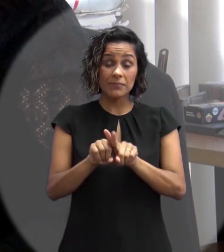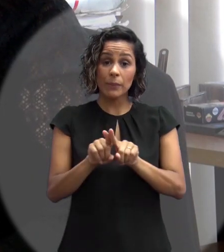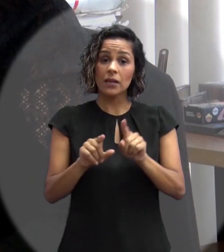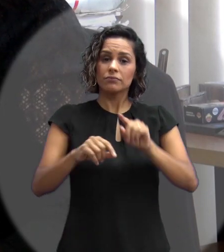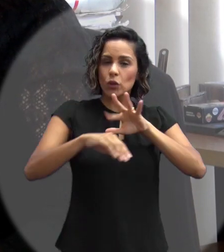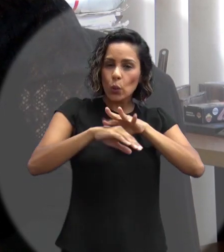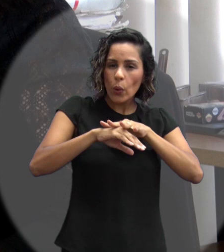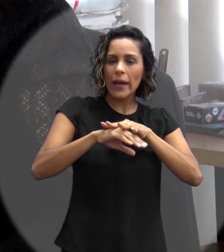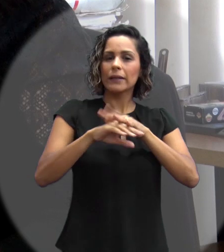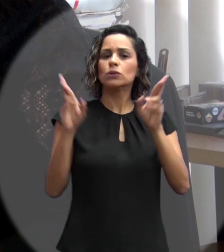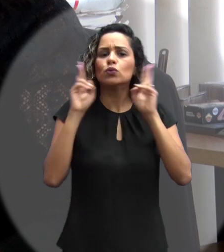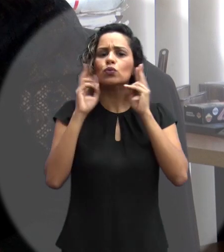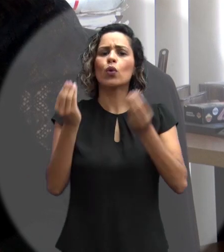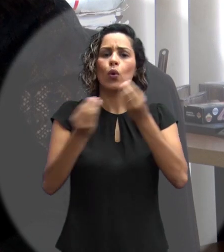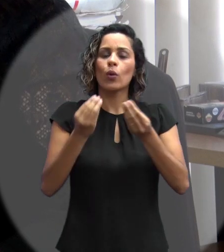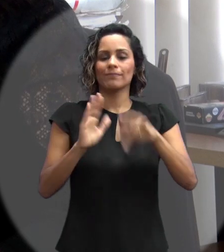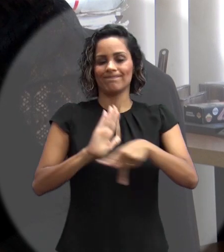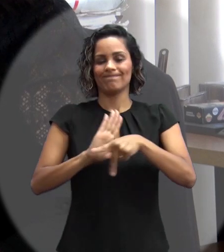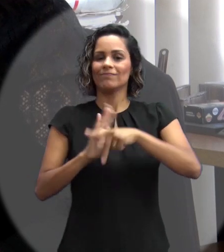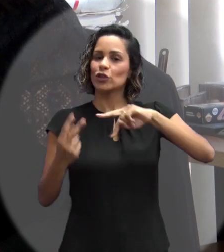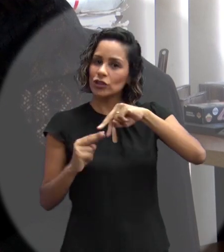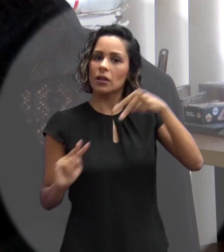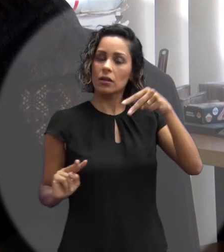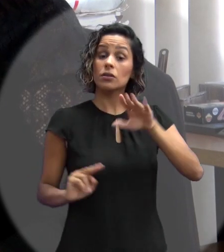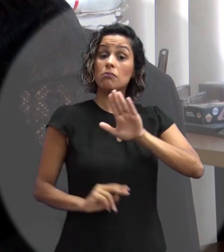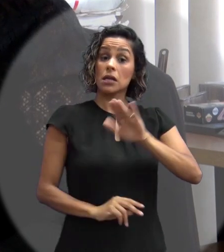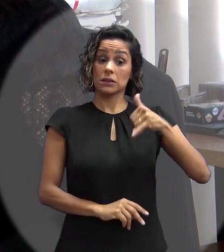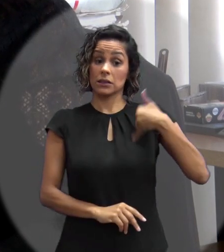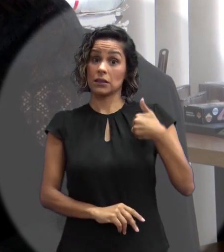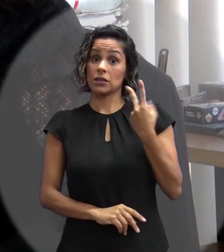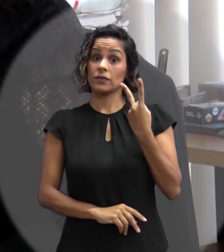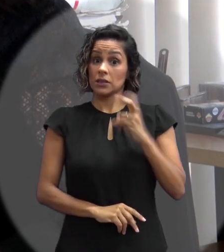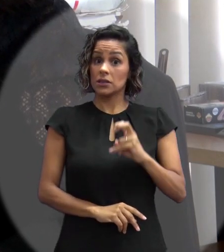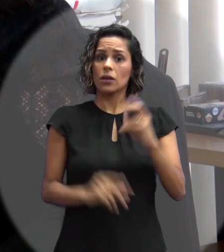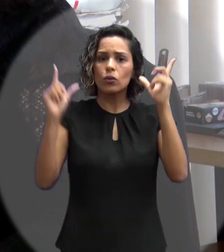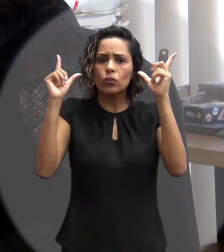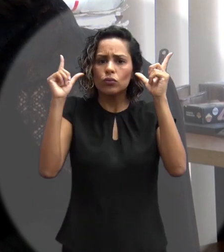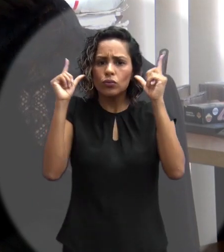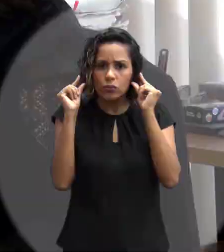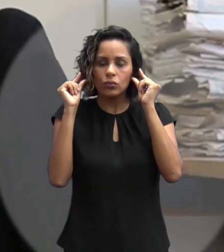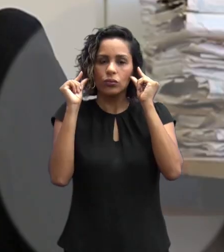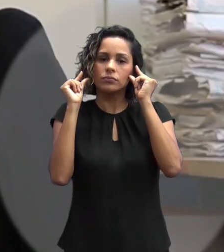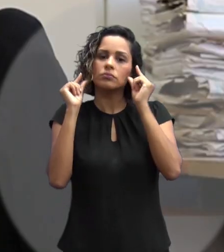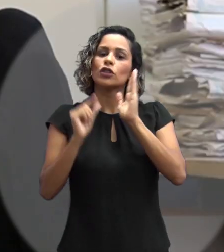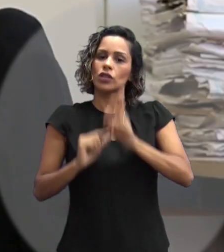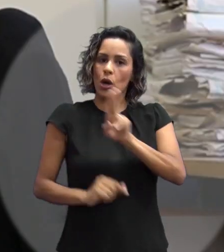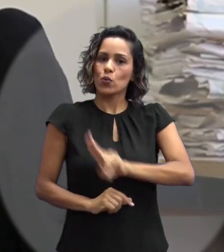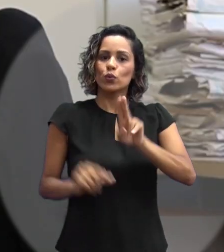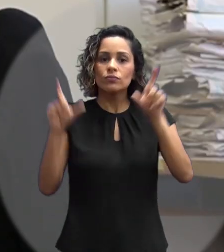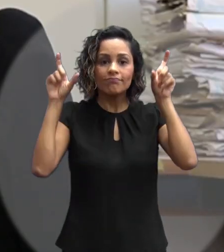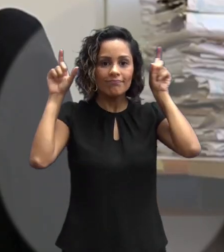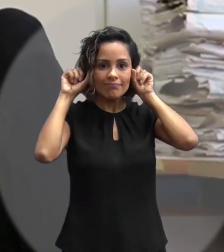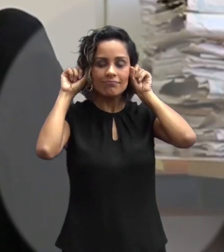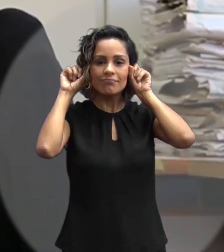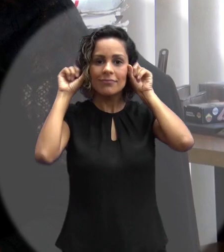eu adquiri essa deficiência genética, mas começou a partir dos 25 anos. Eu uso dois